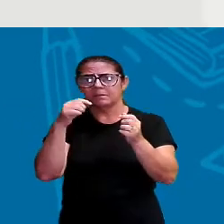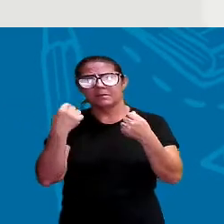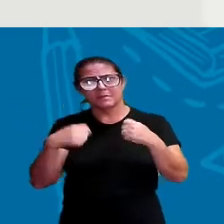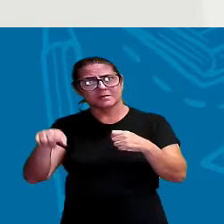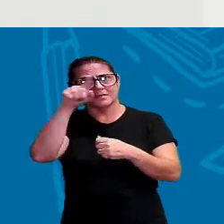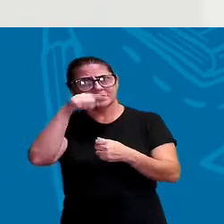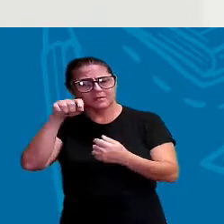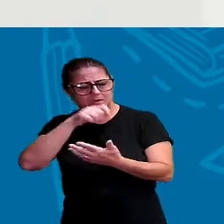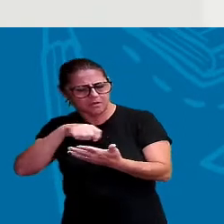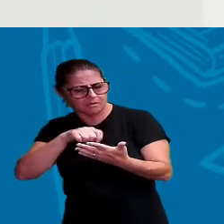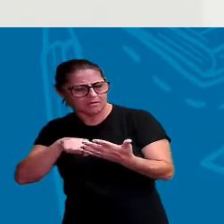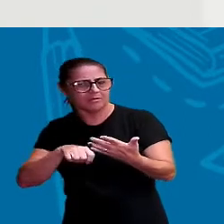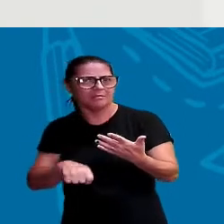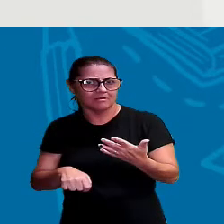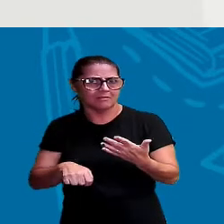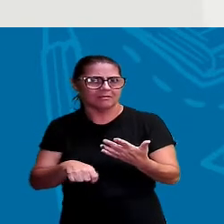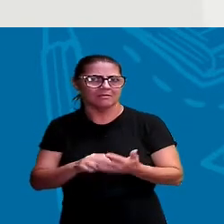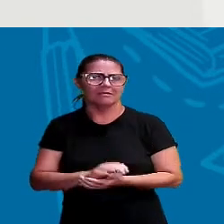anotações. Vê só,